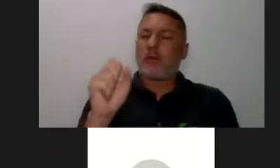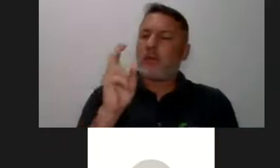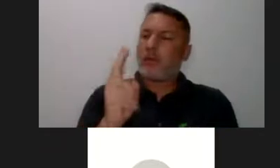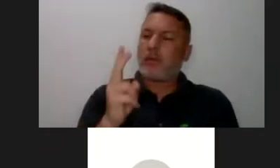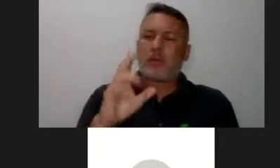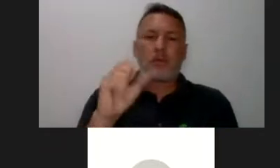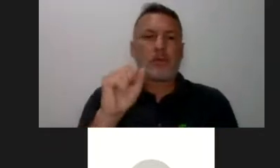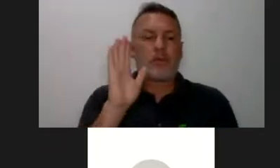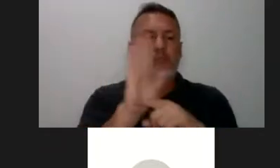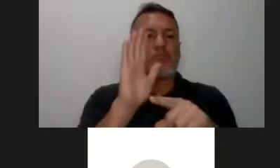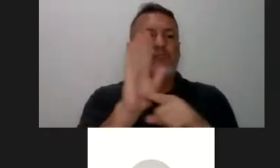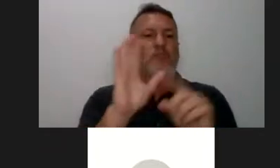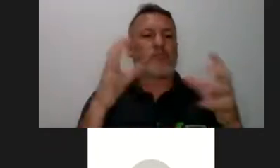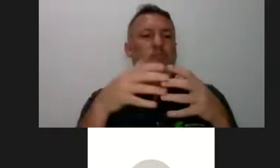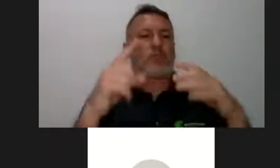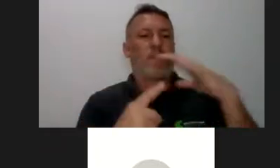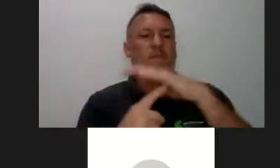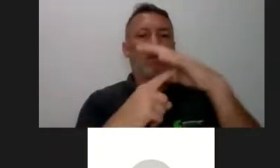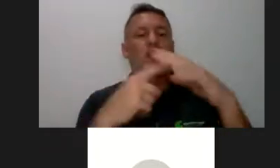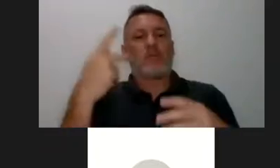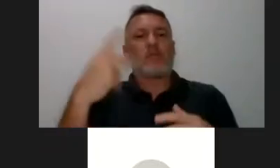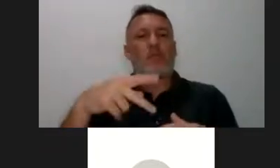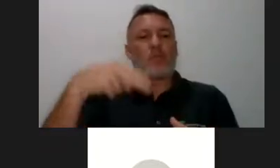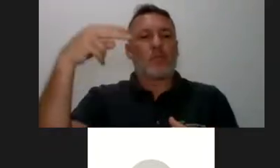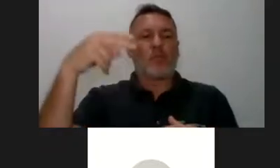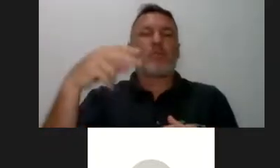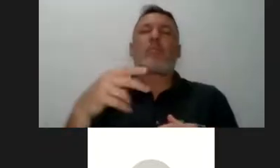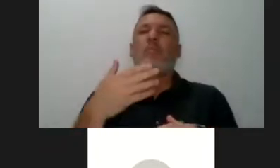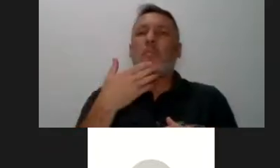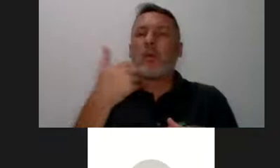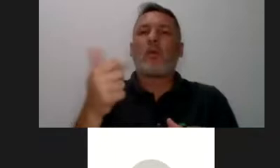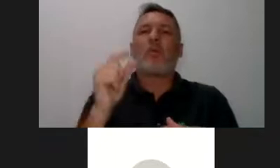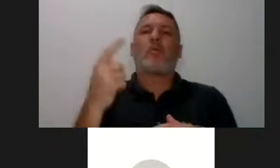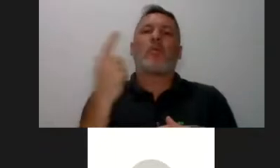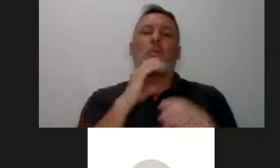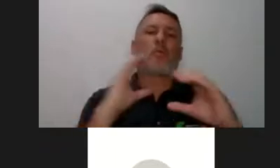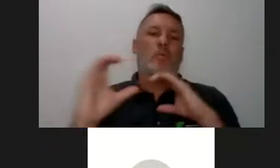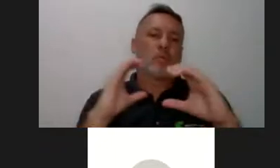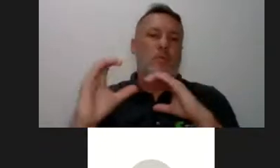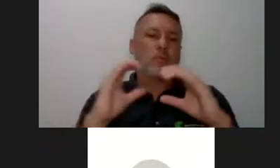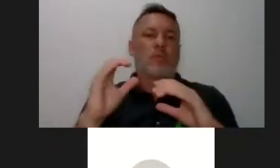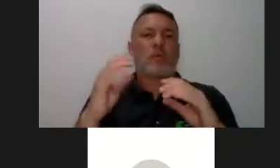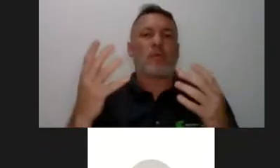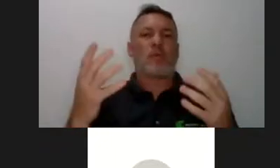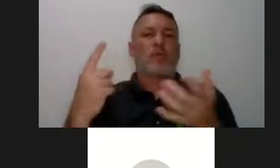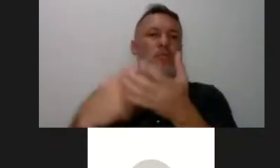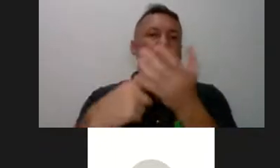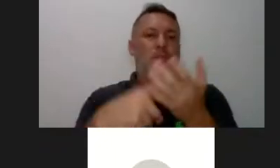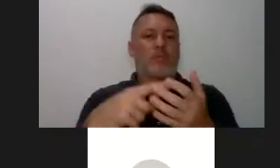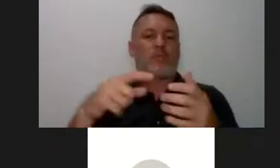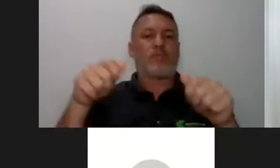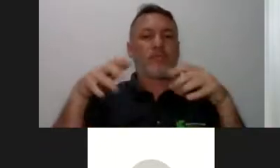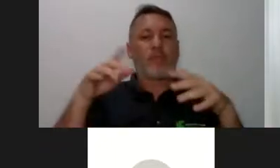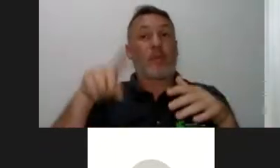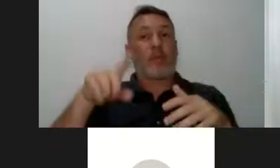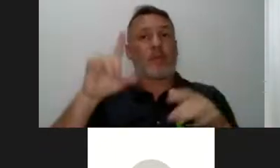com a FECINC para que a gente pudesse fazer o melhor possível na comunicação desse evento. Meu muito